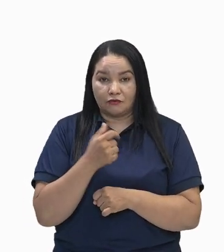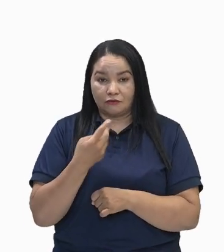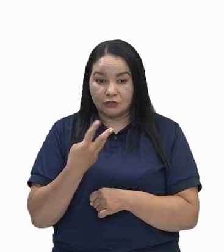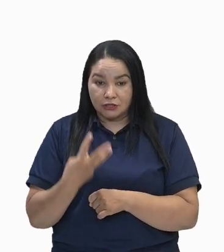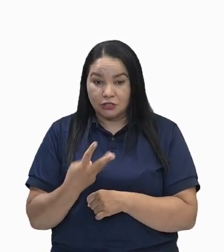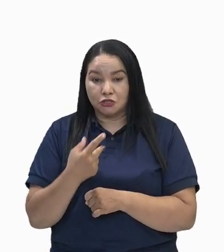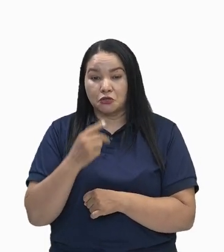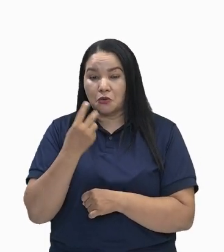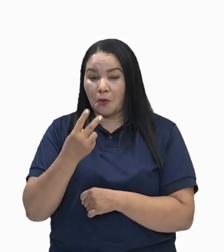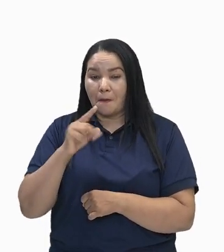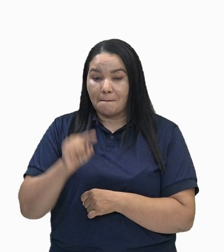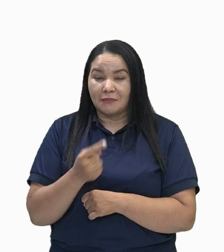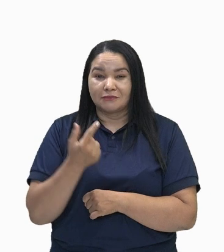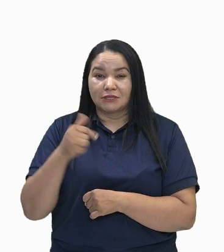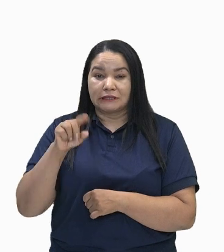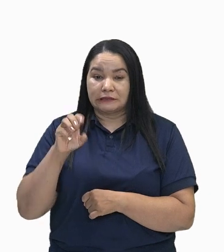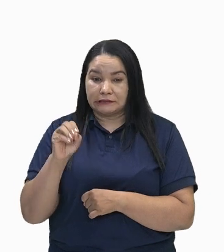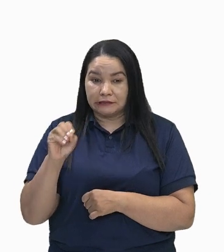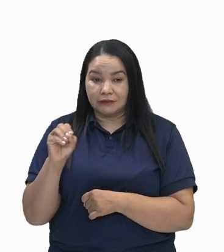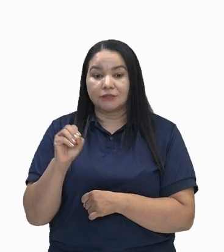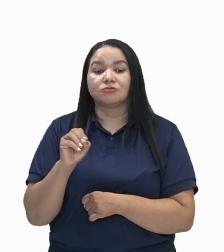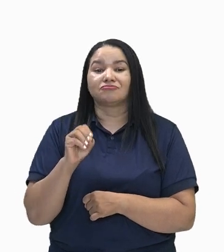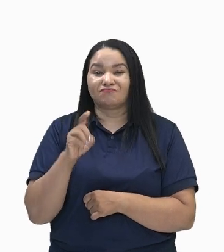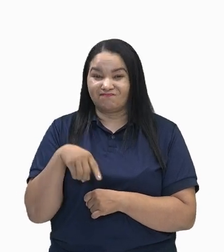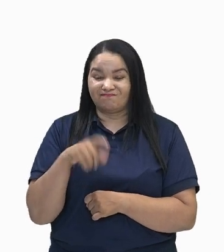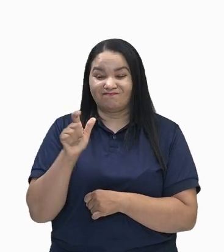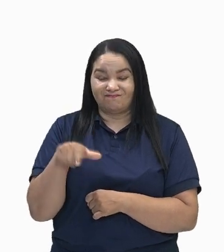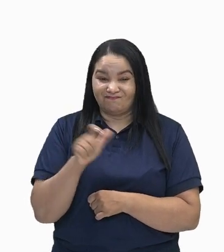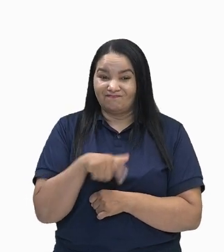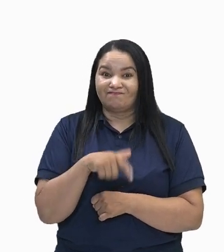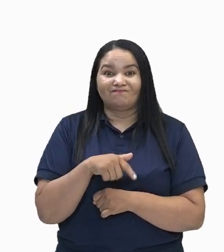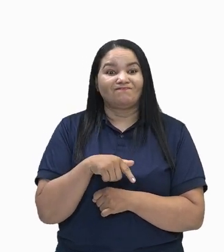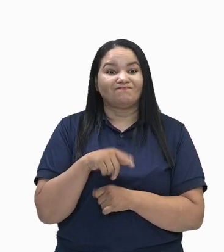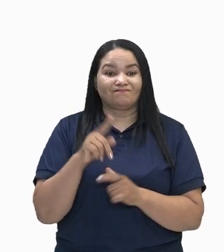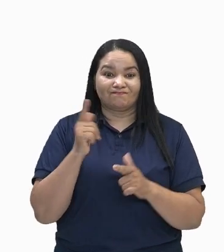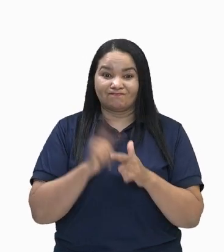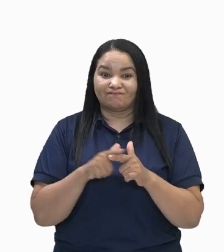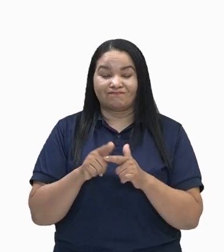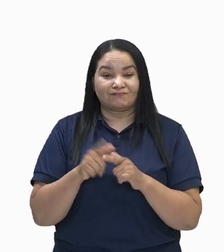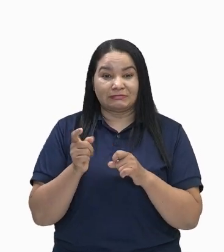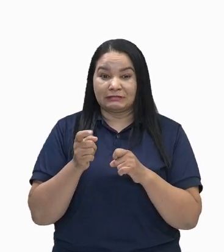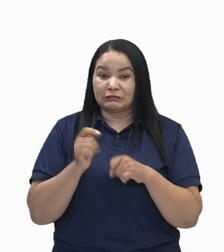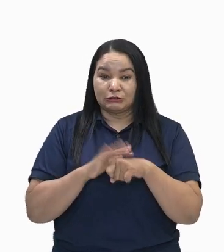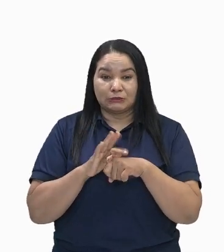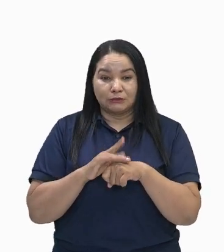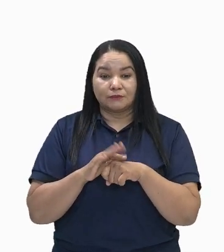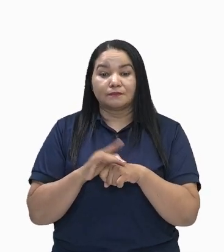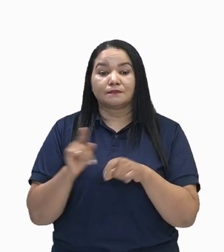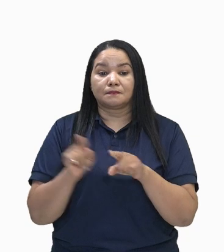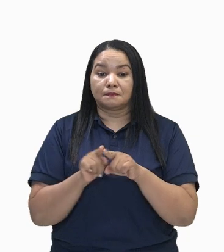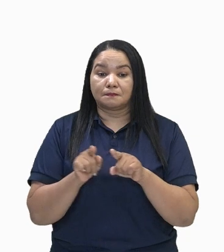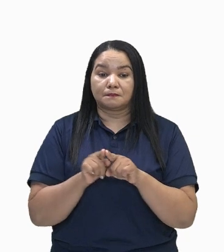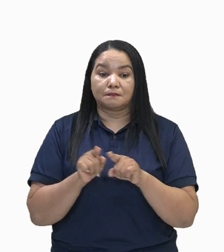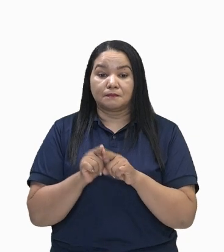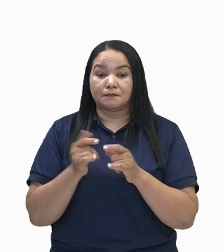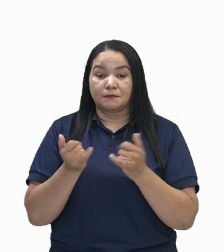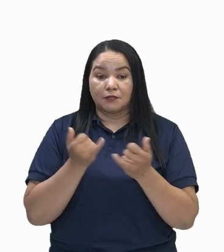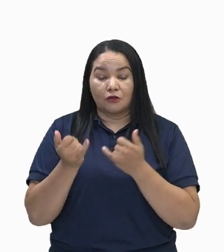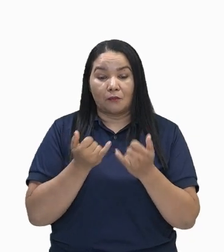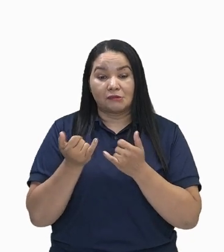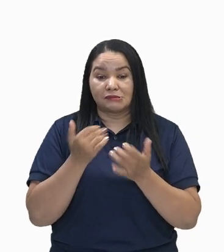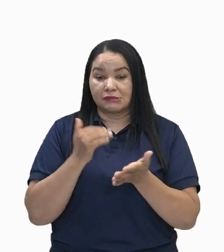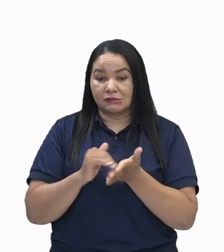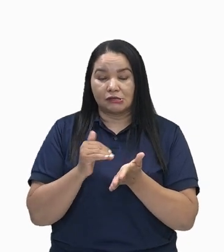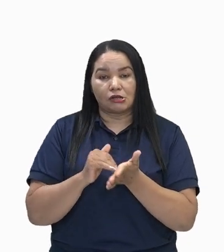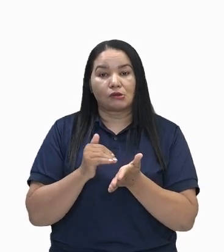2.700 casos de HPV, né, através do boletim da Secretaria de Saúde do Amazonas,